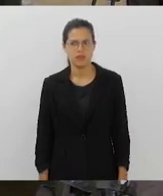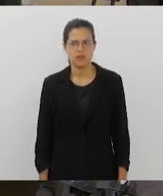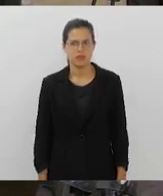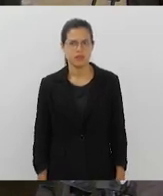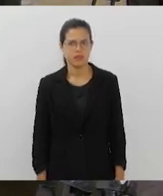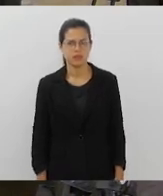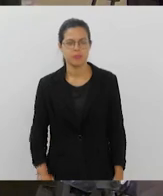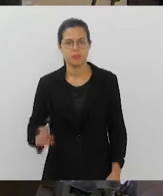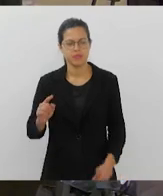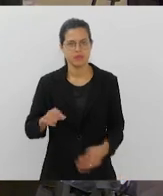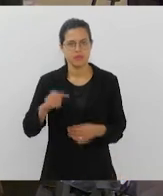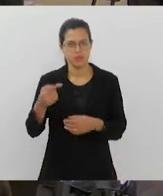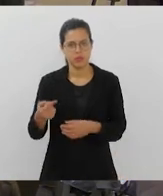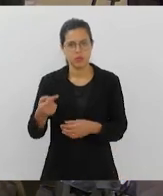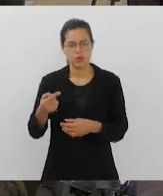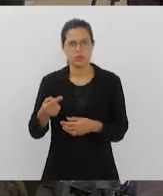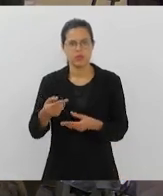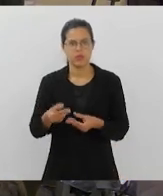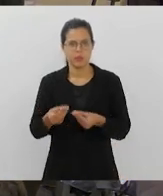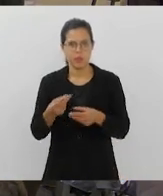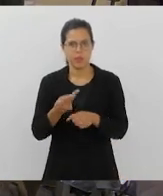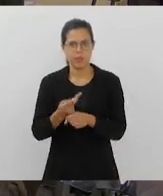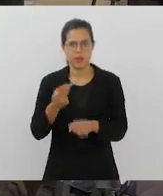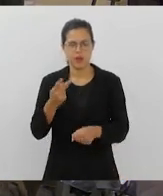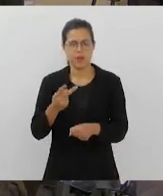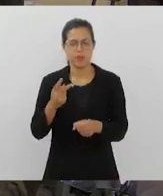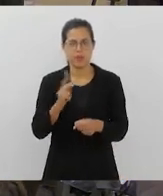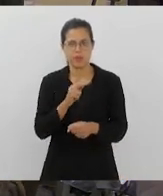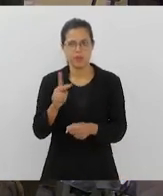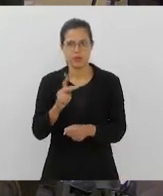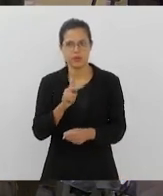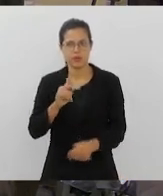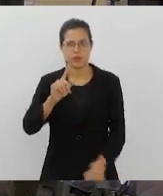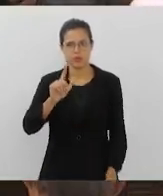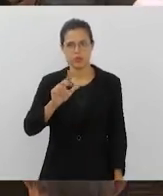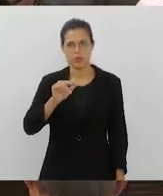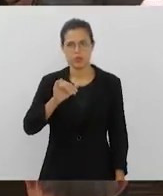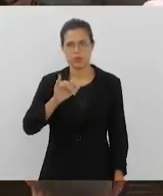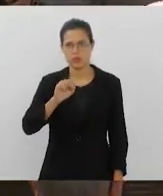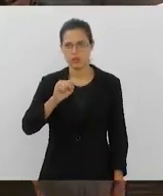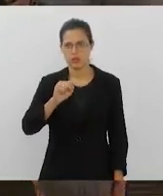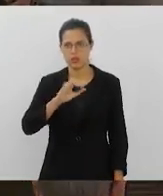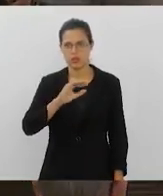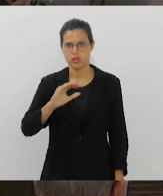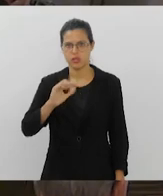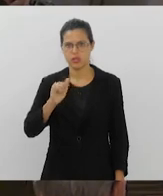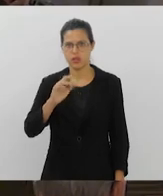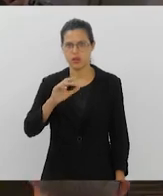Próximo agraciado, o grão-mestre Luiz Carlos Guedes.